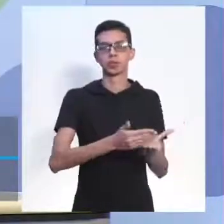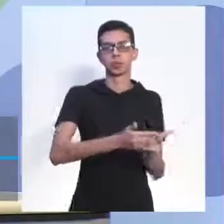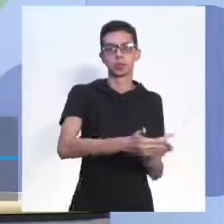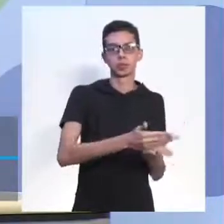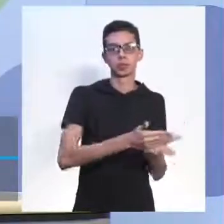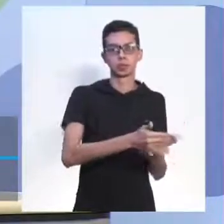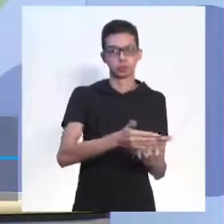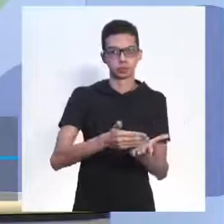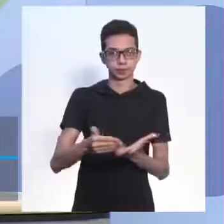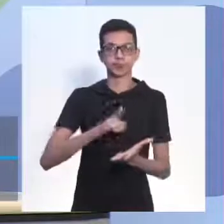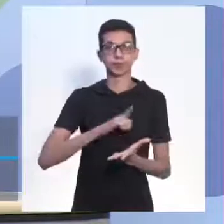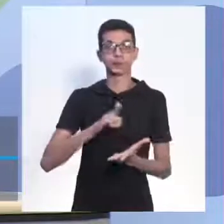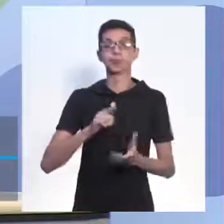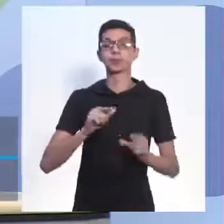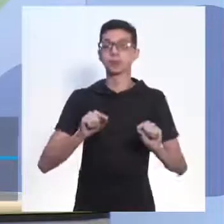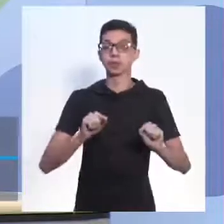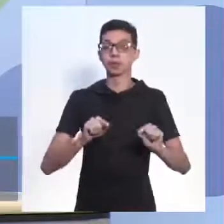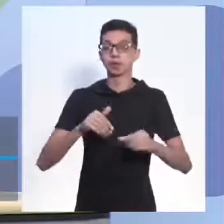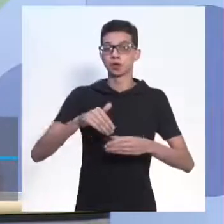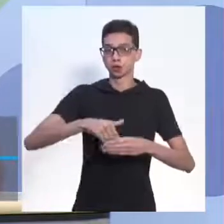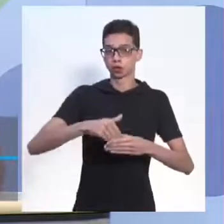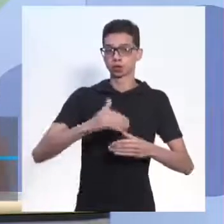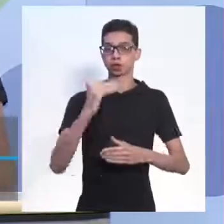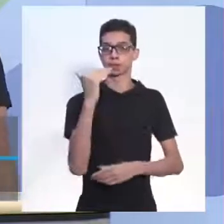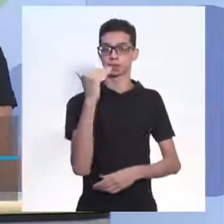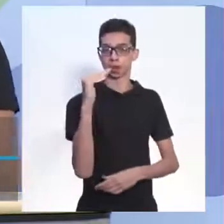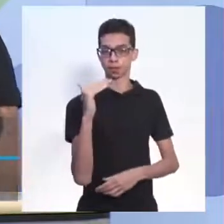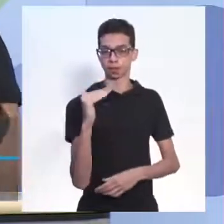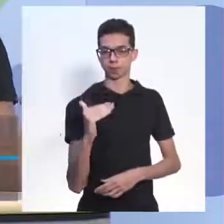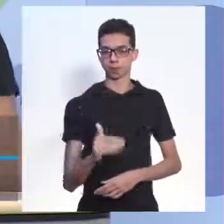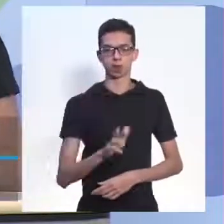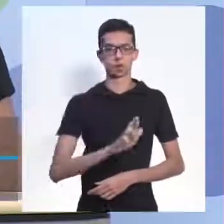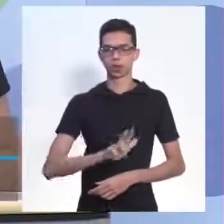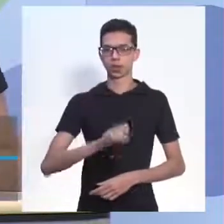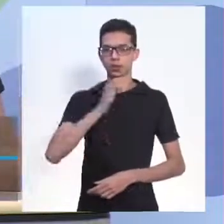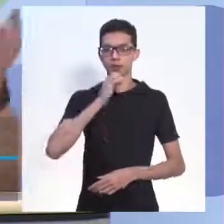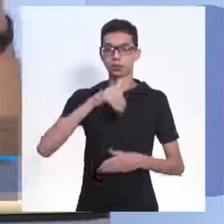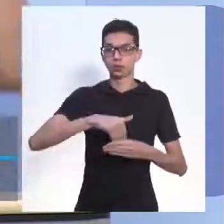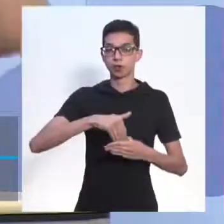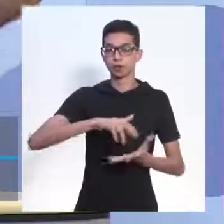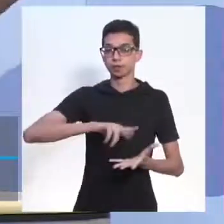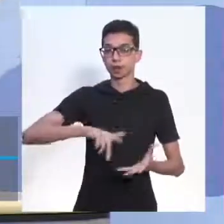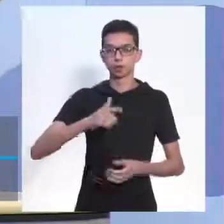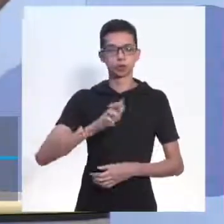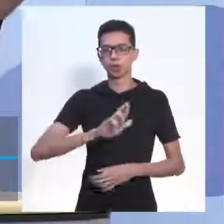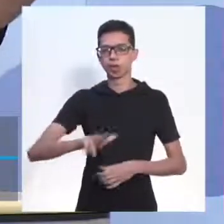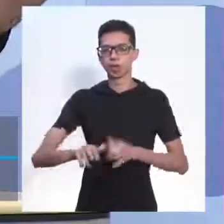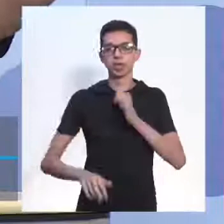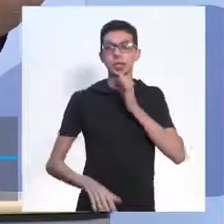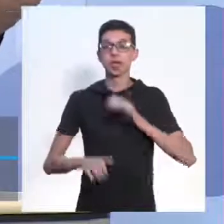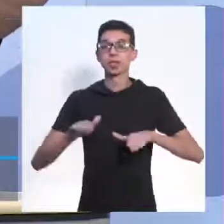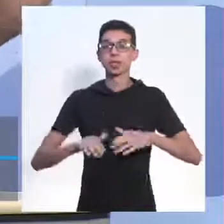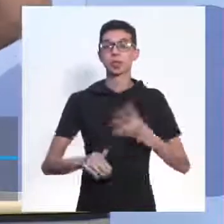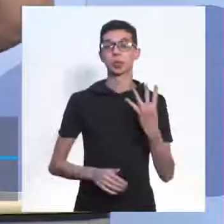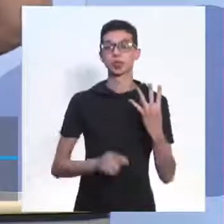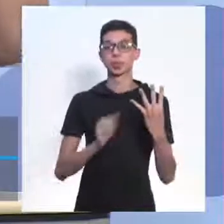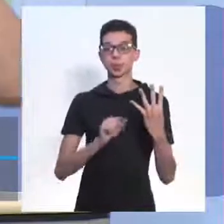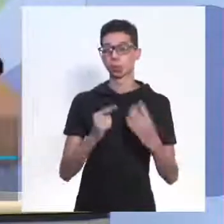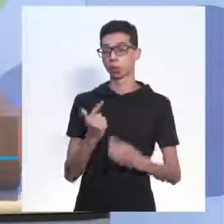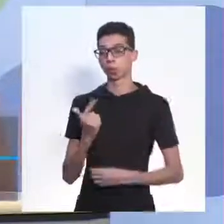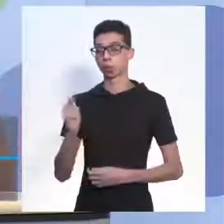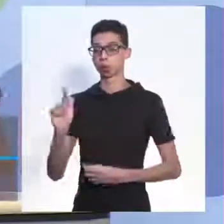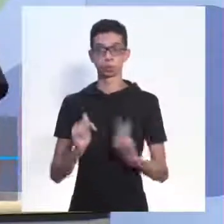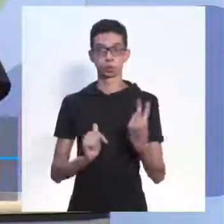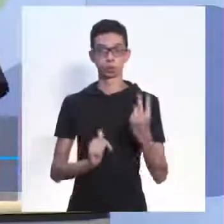mais votados do partido em sequência tá o que não significa que ele recebeu muitos Às vezes o cara recebeu quatro mil votos outra recebeu